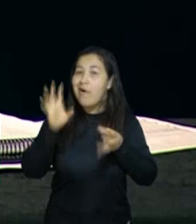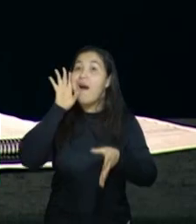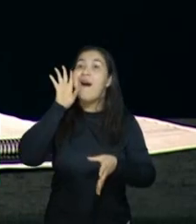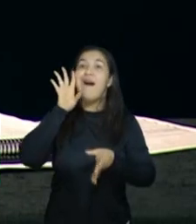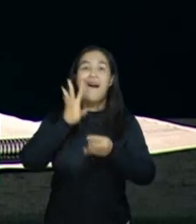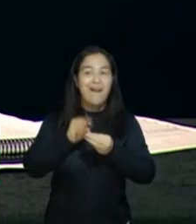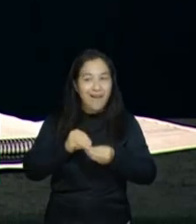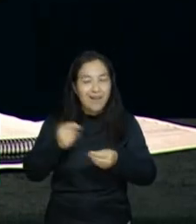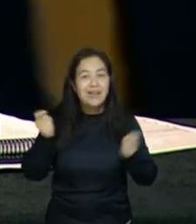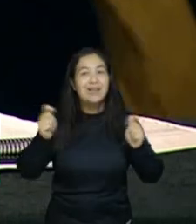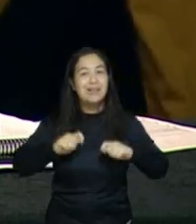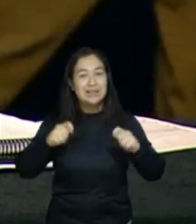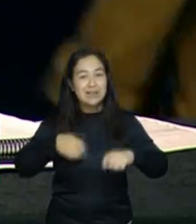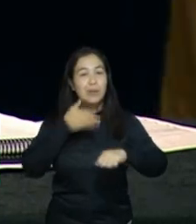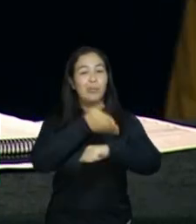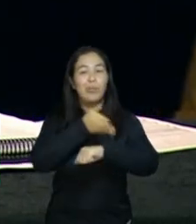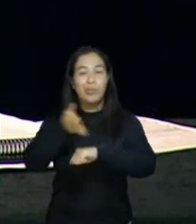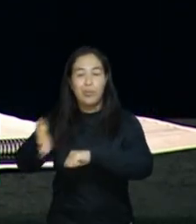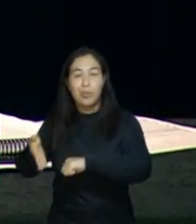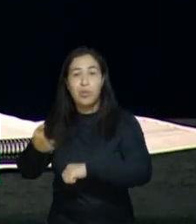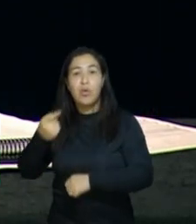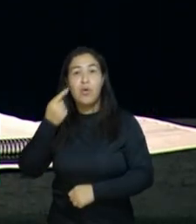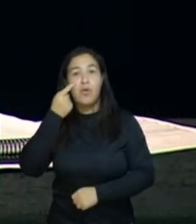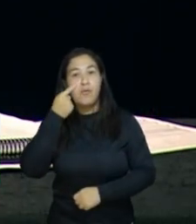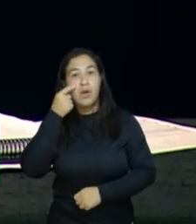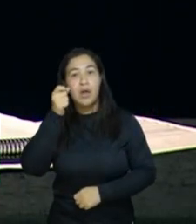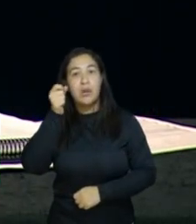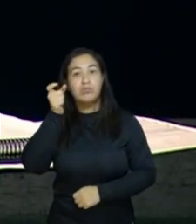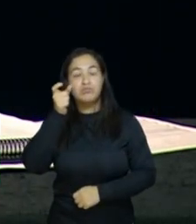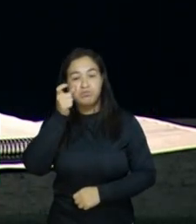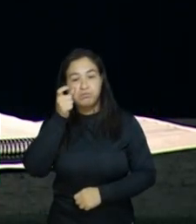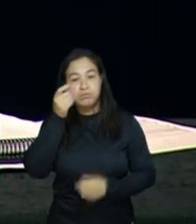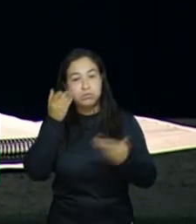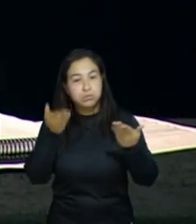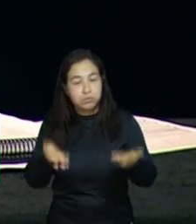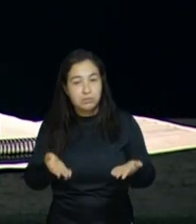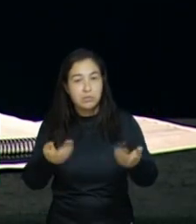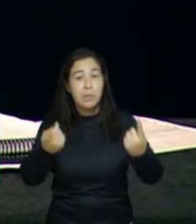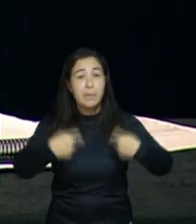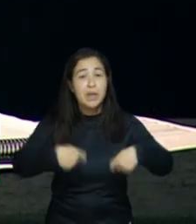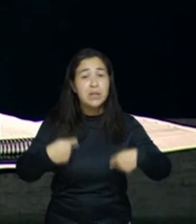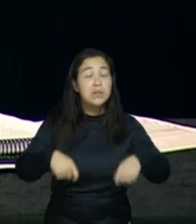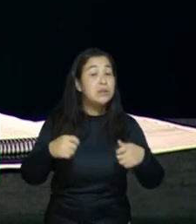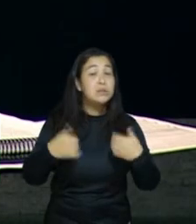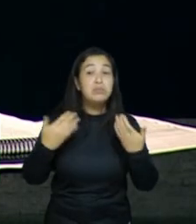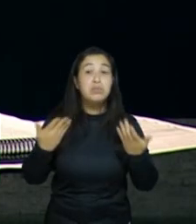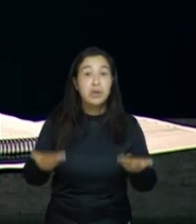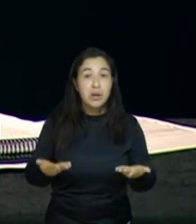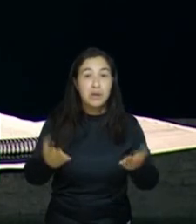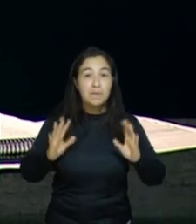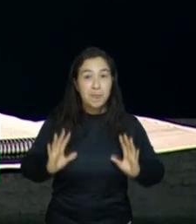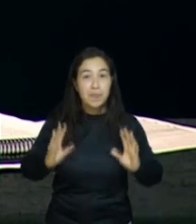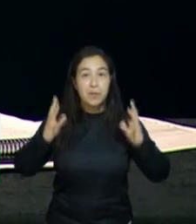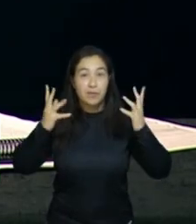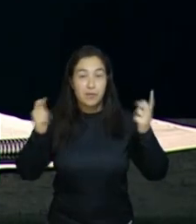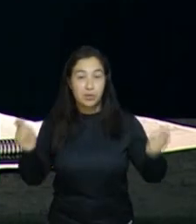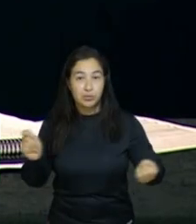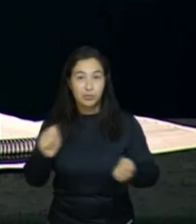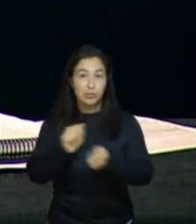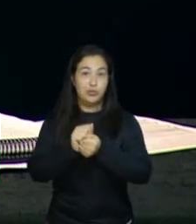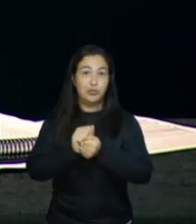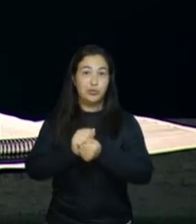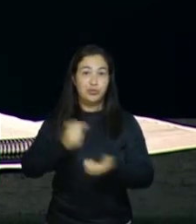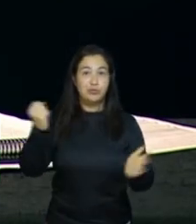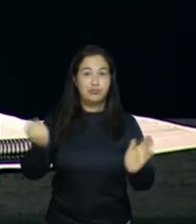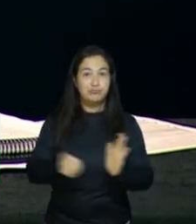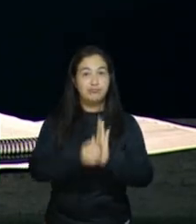demandas regionais de Santa Catarina e comemorarmos juntos com o catarinense esse marco histórico